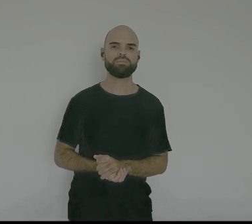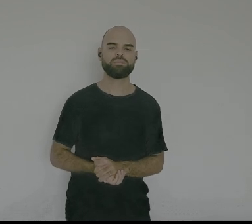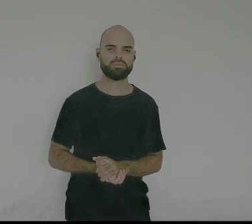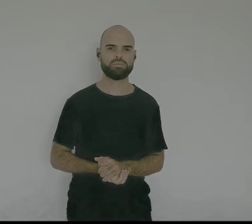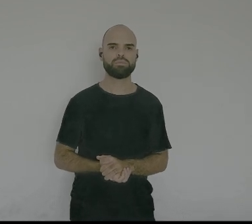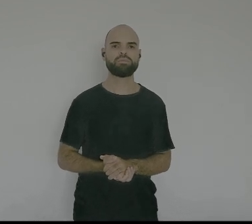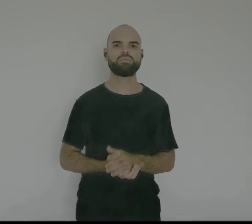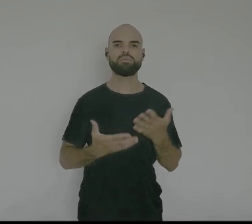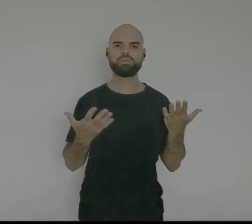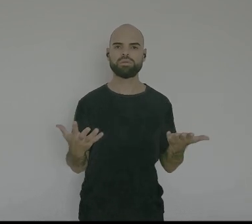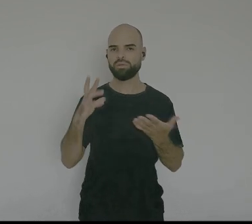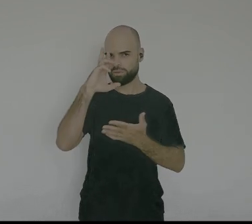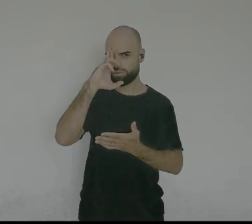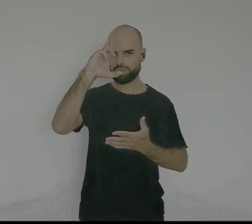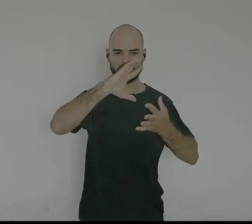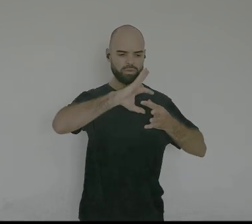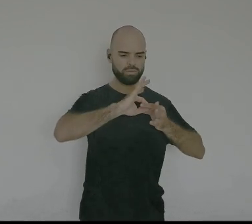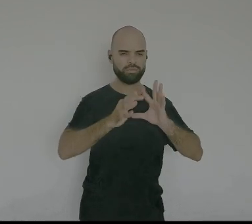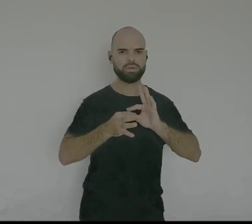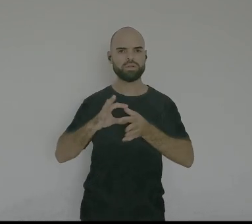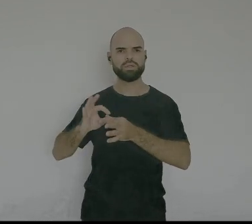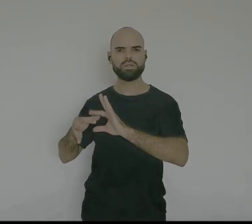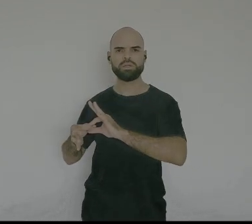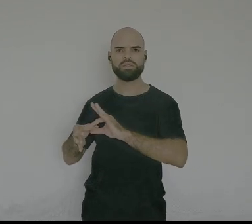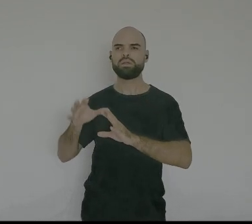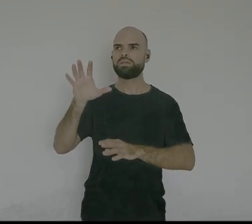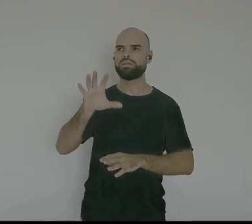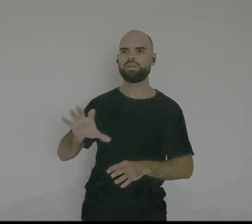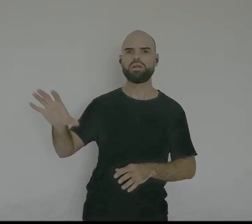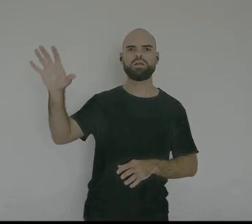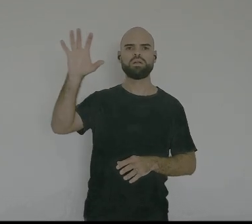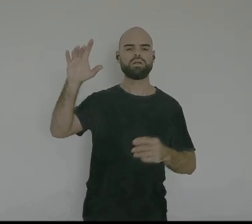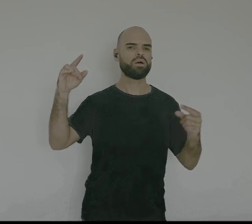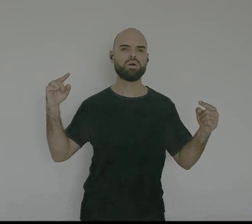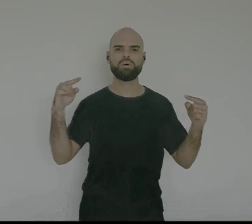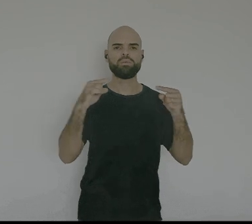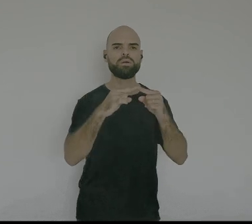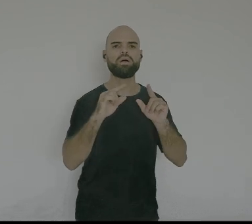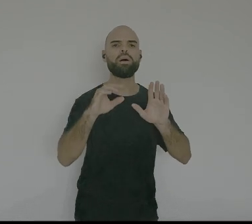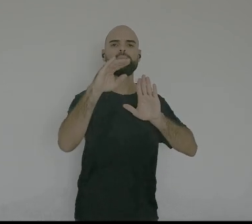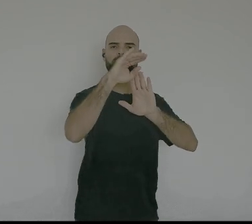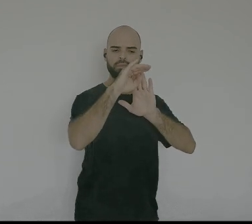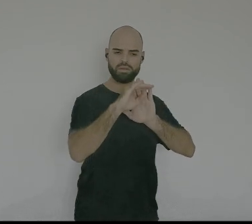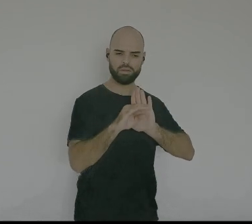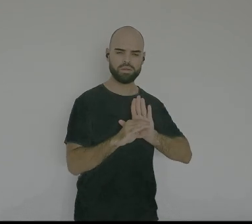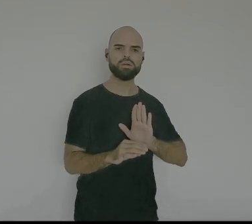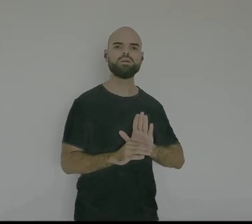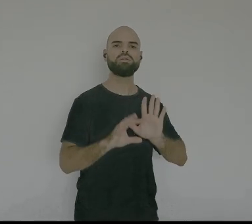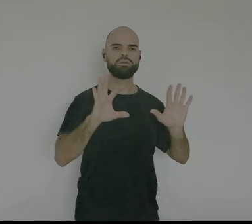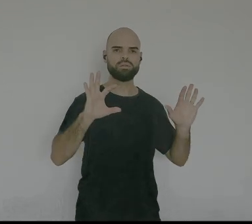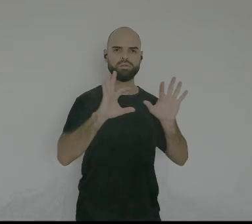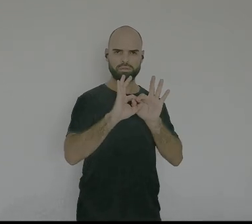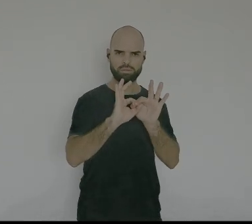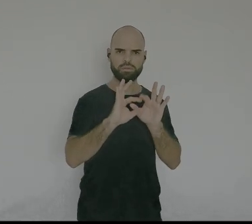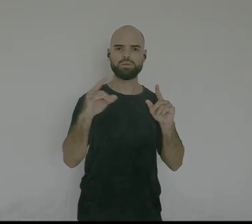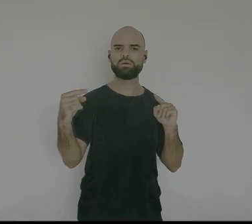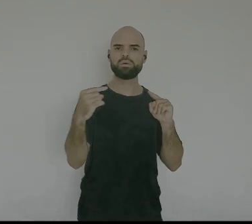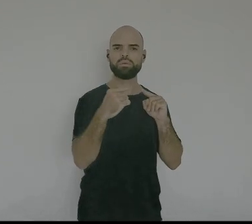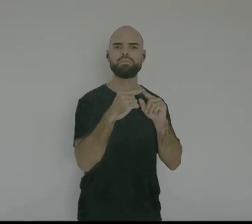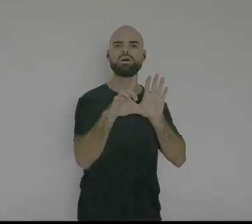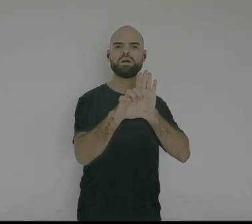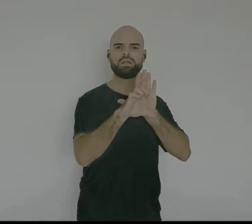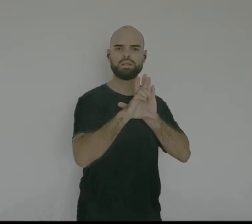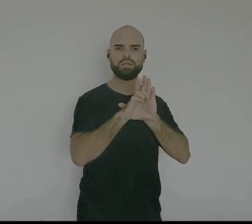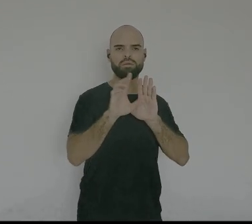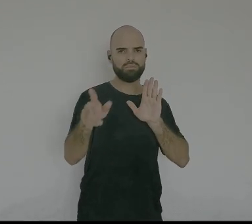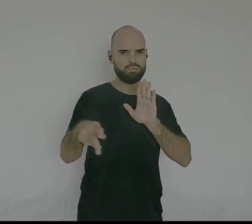Essa dimensão e a governança das redes faz-se através, né, da proposta de plano